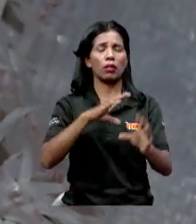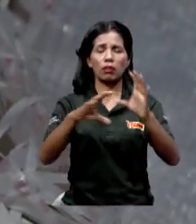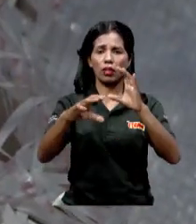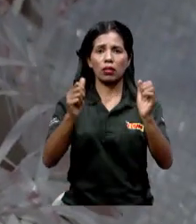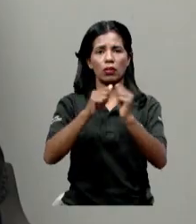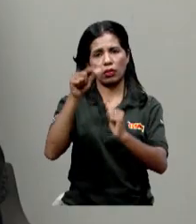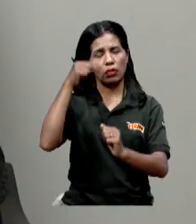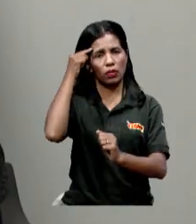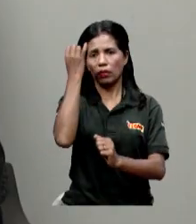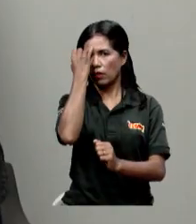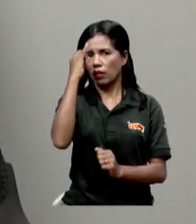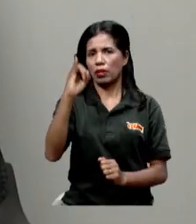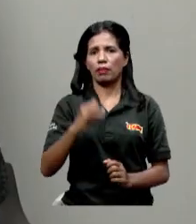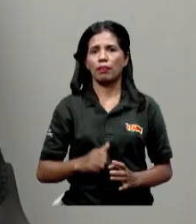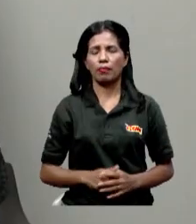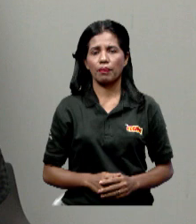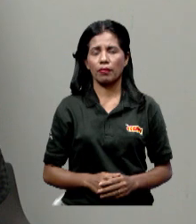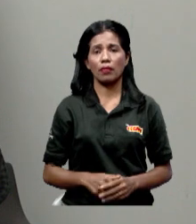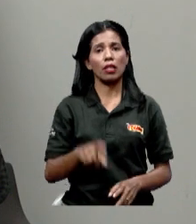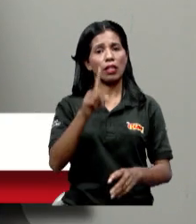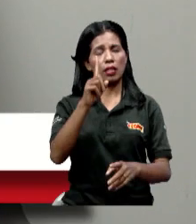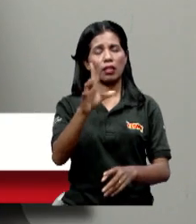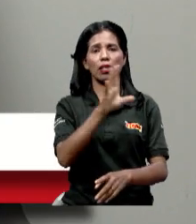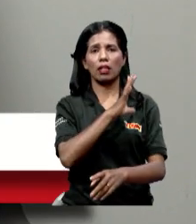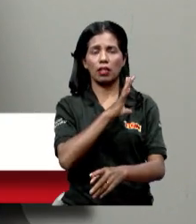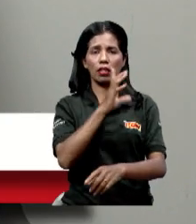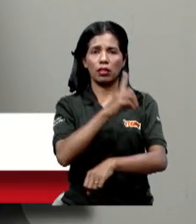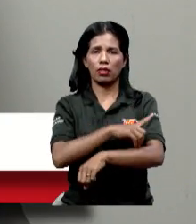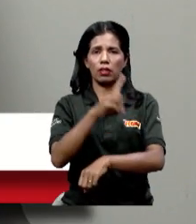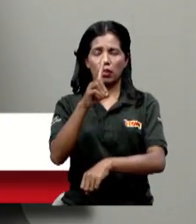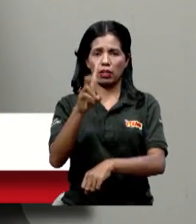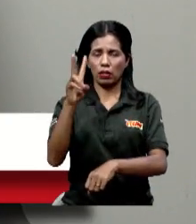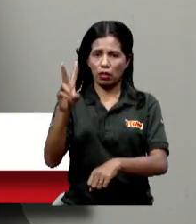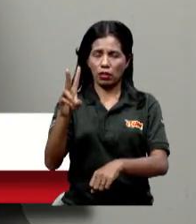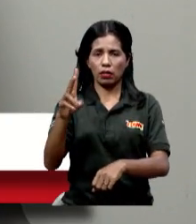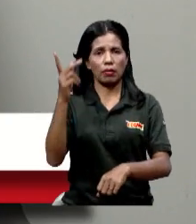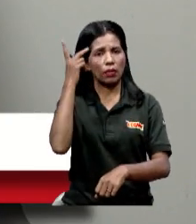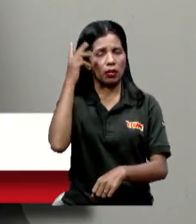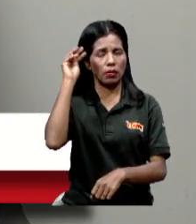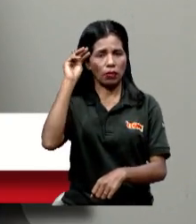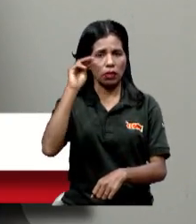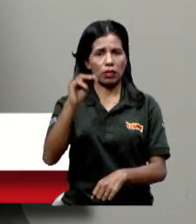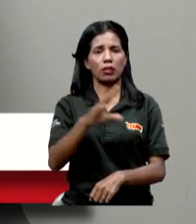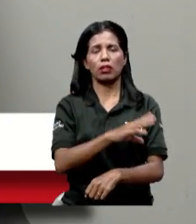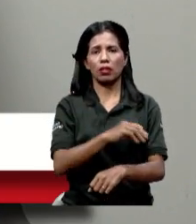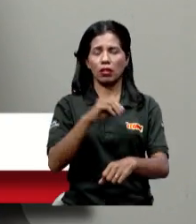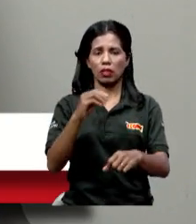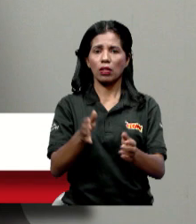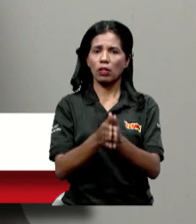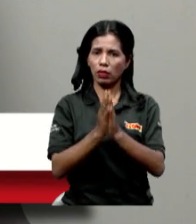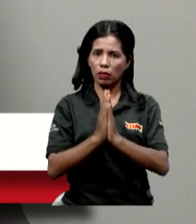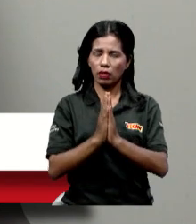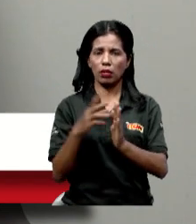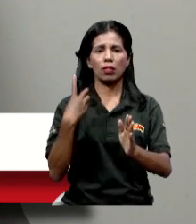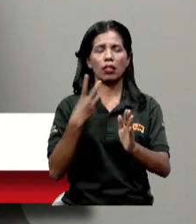Índia. Ida, Hein e Haloron Ida Ruanene, Sua Excelência Primeiro-Ministro, se russo para a